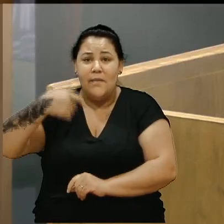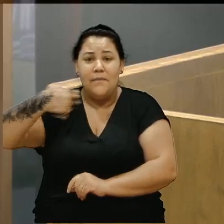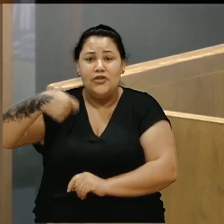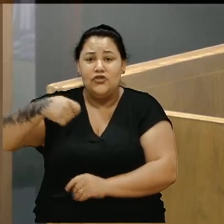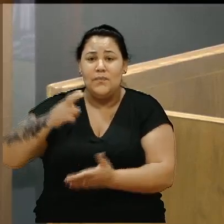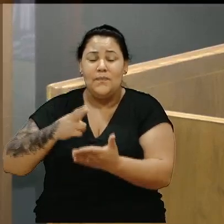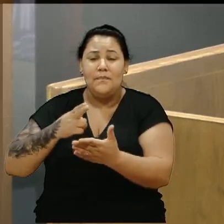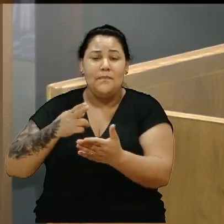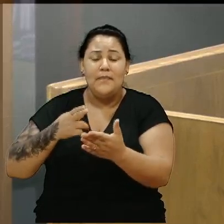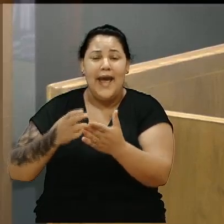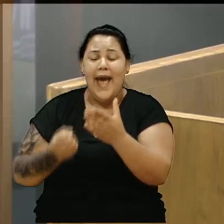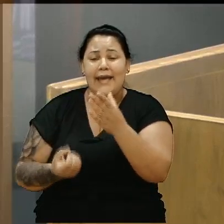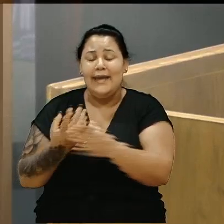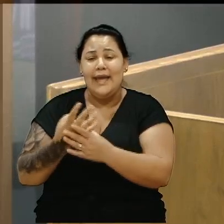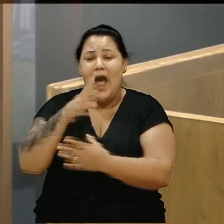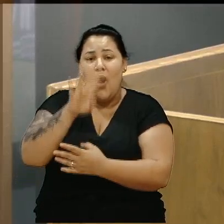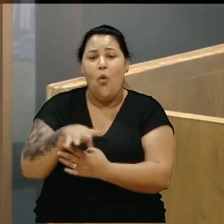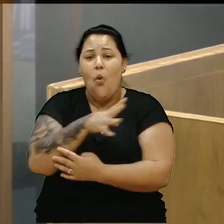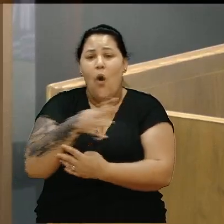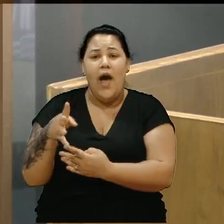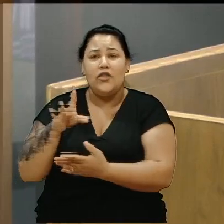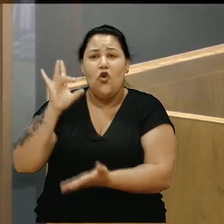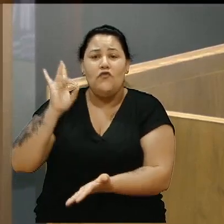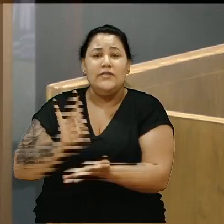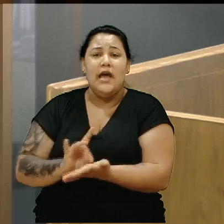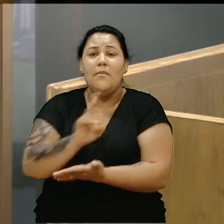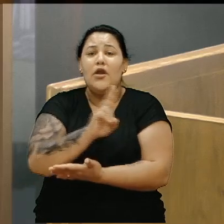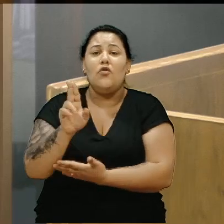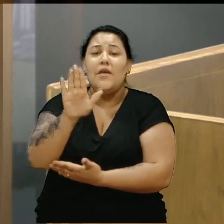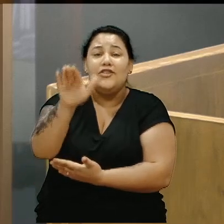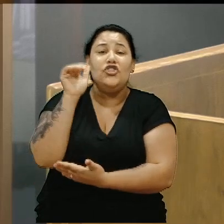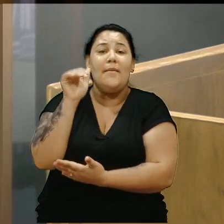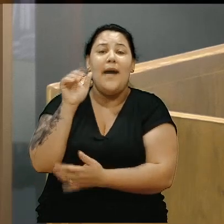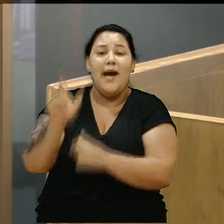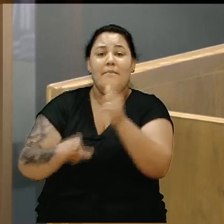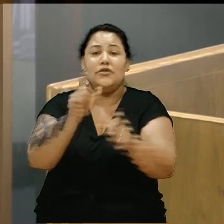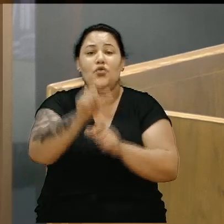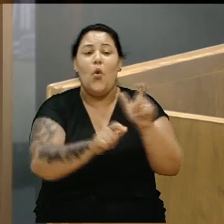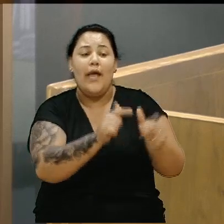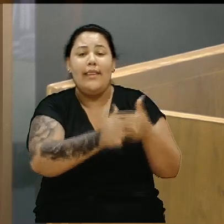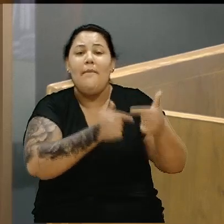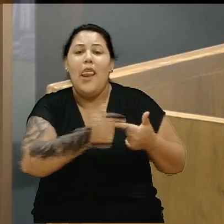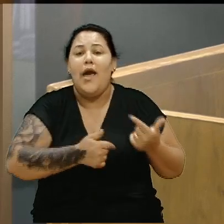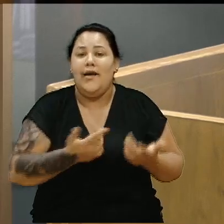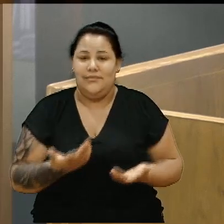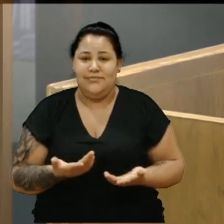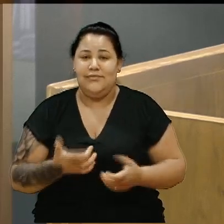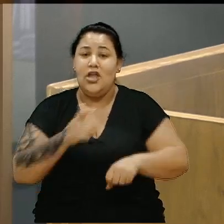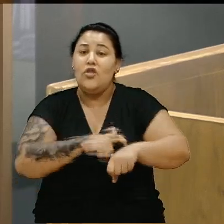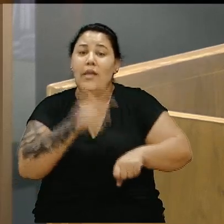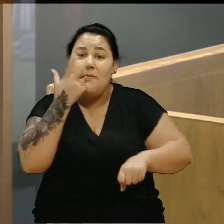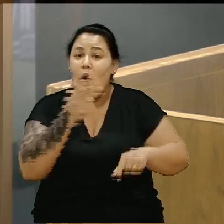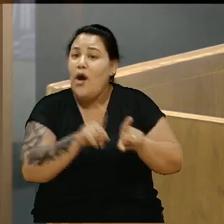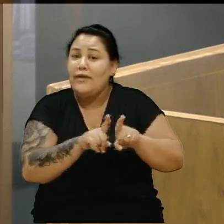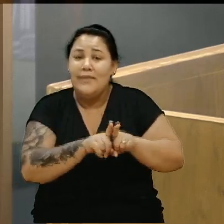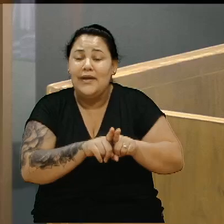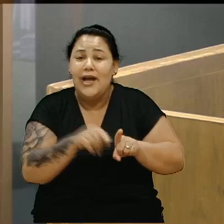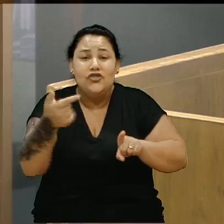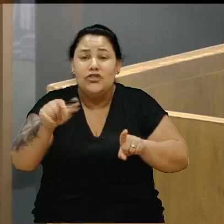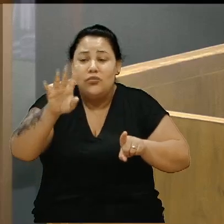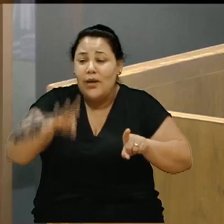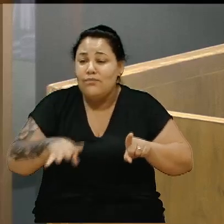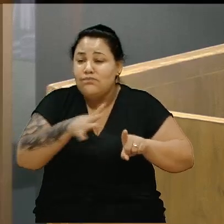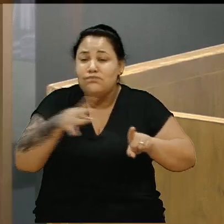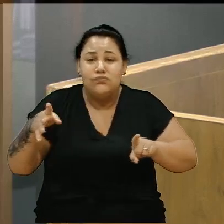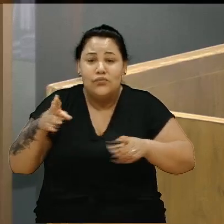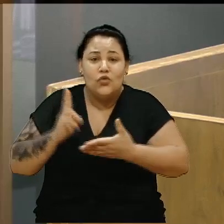efetivo para nomear as pessoas. E, ao mesmo tempo, nós não temos o quadro de provimento efetivo